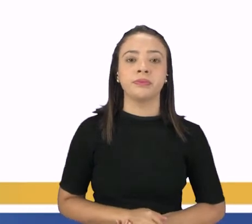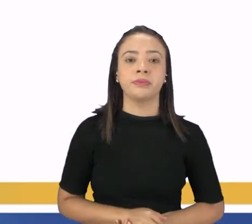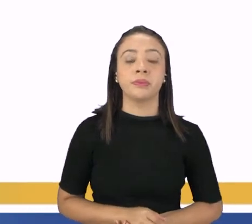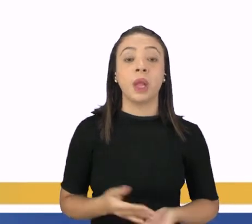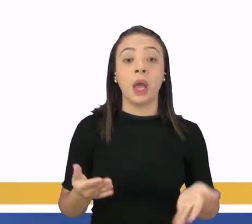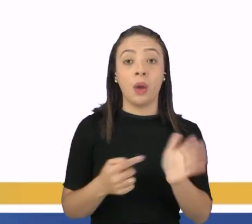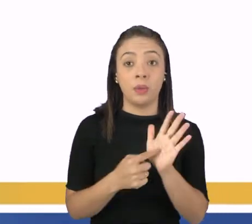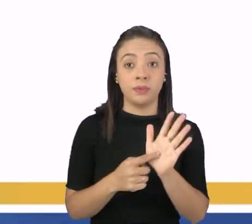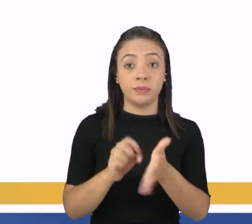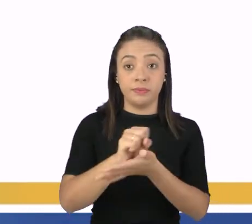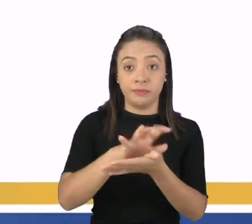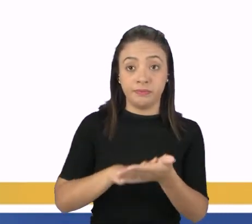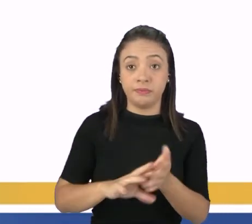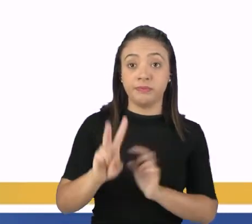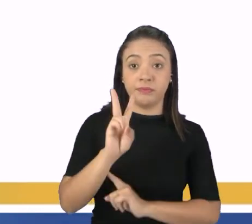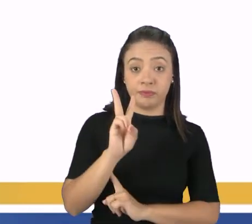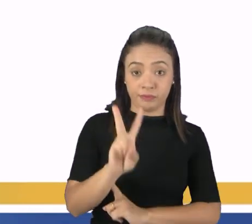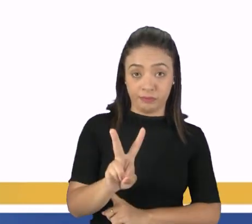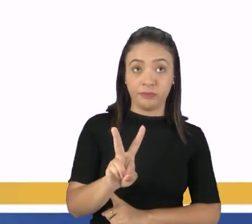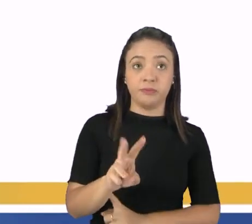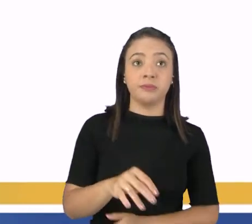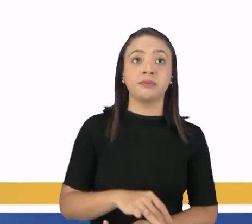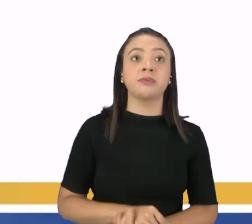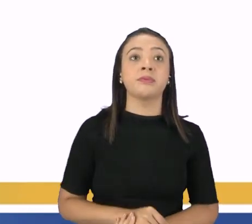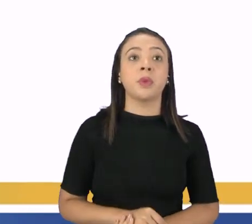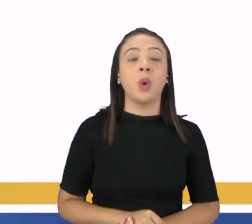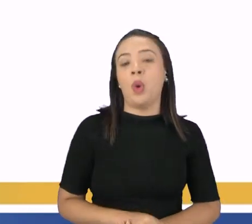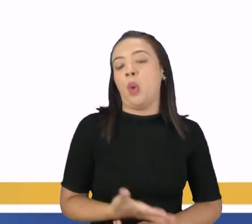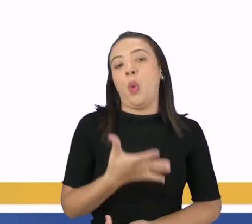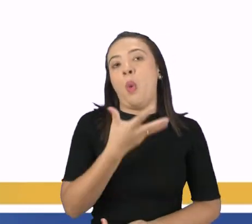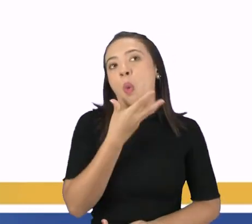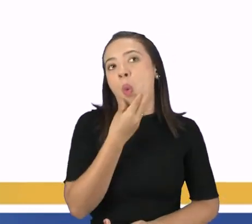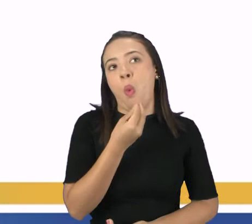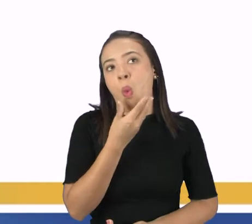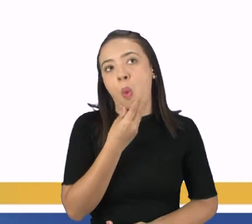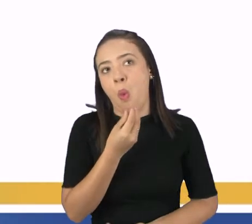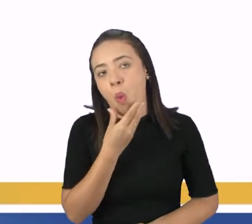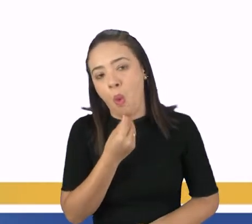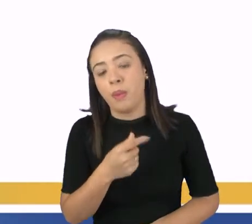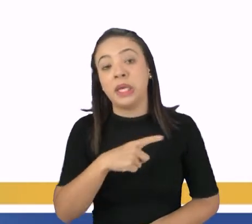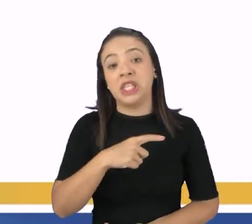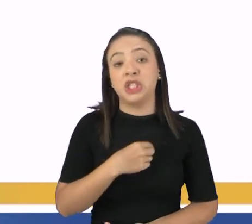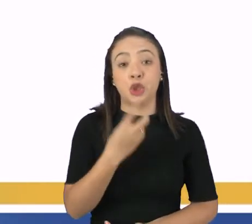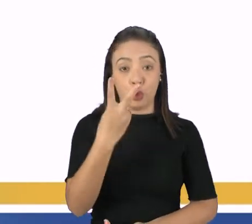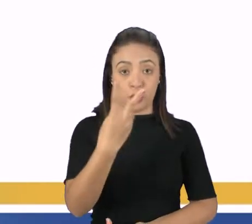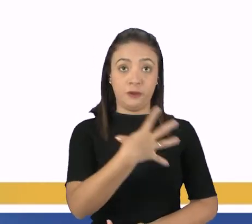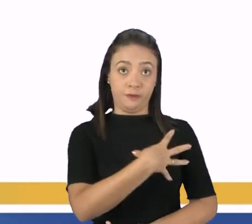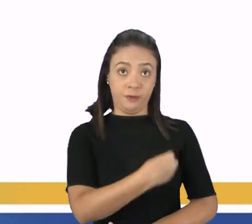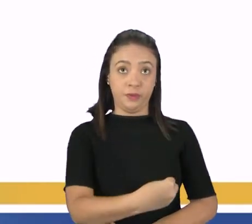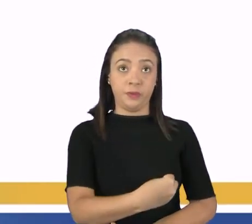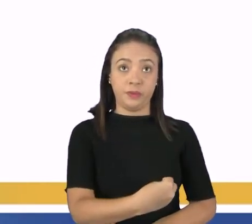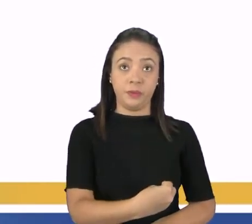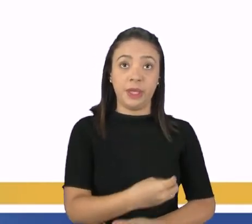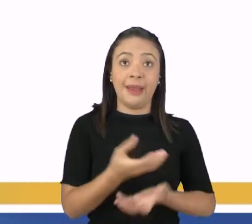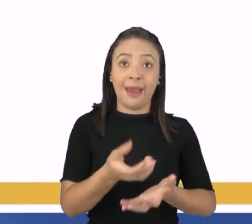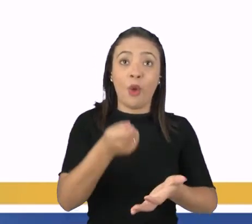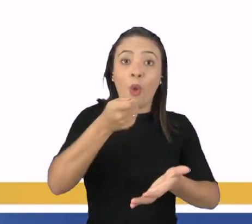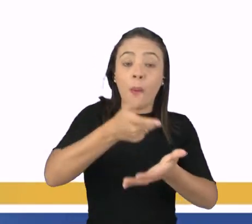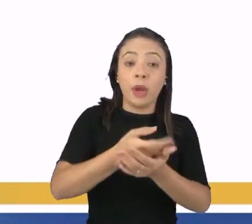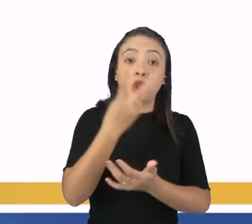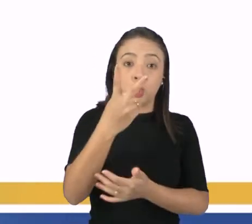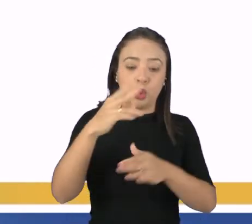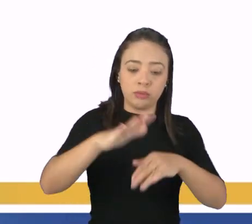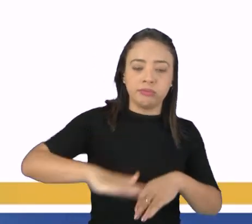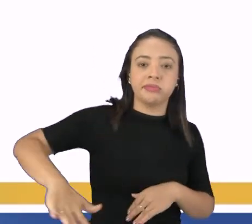Passemos então para o próximo exercício, exercício de número 2. Um senhor, pai de 2 filhos, deseja comprar